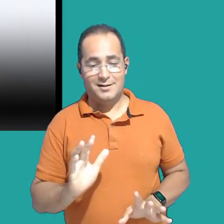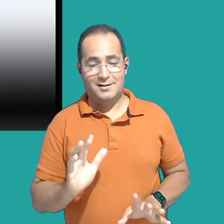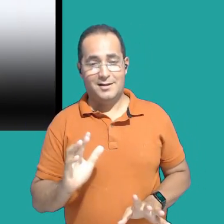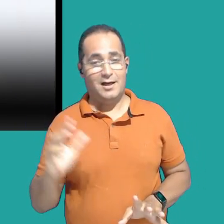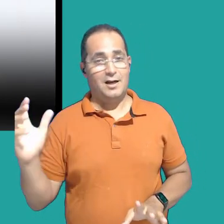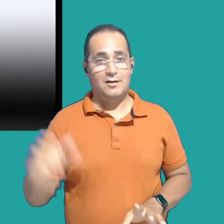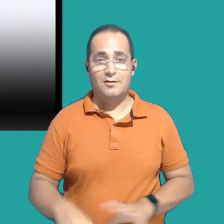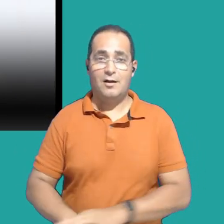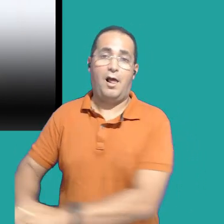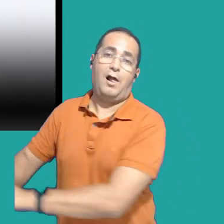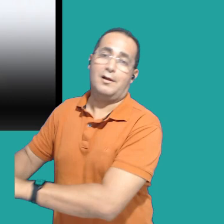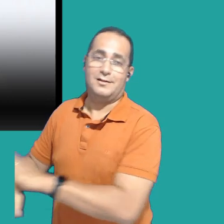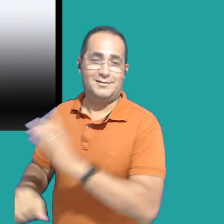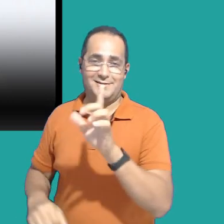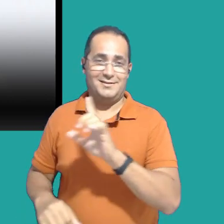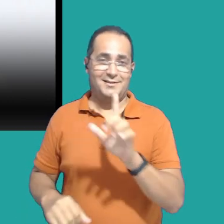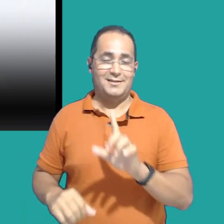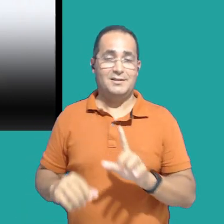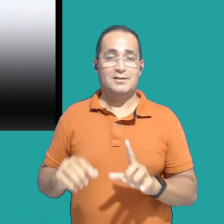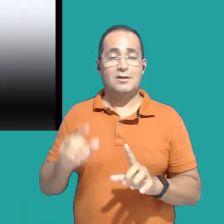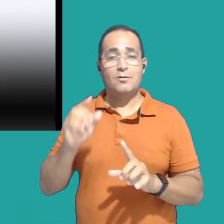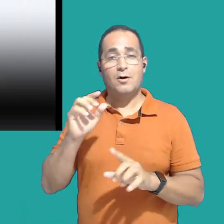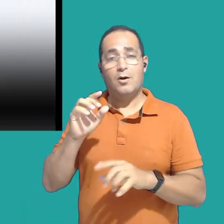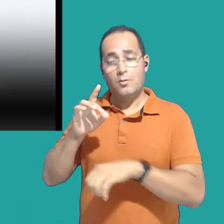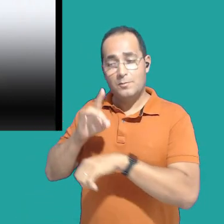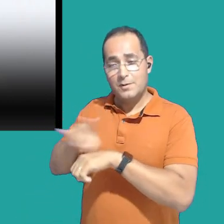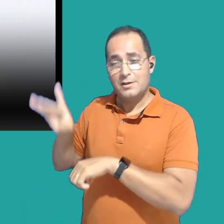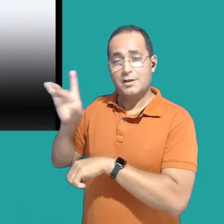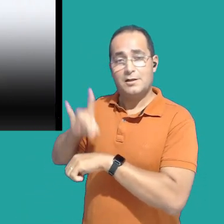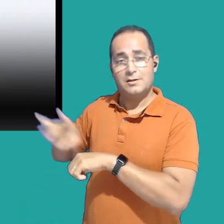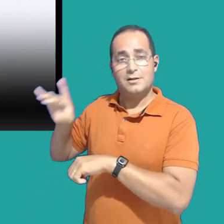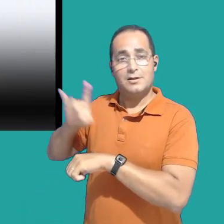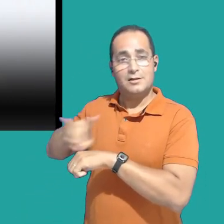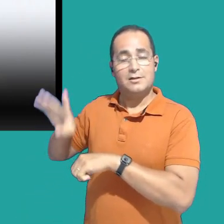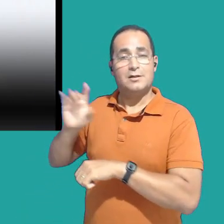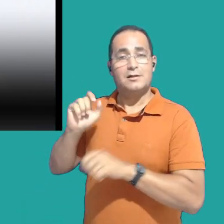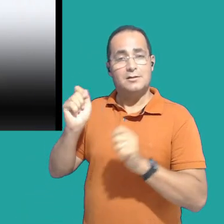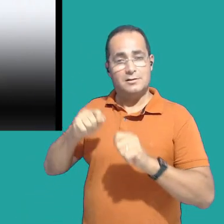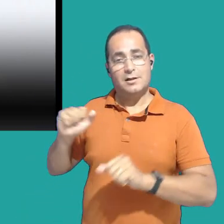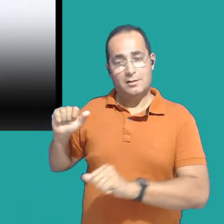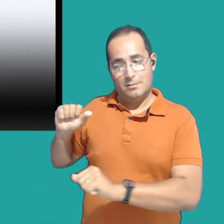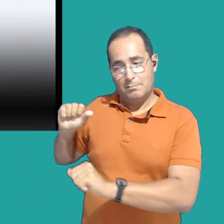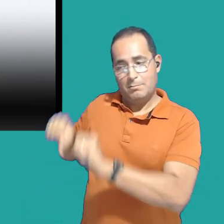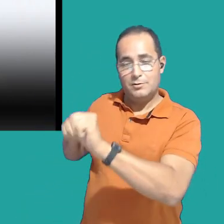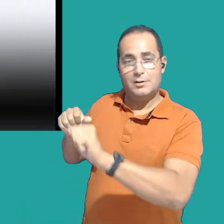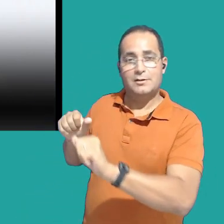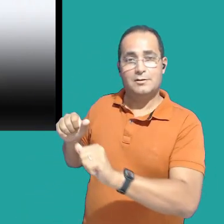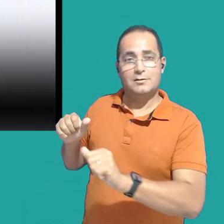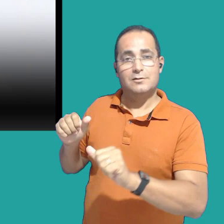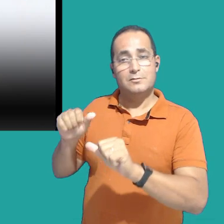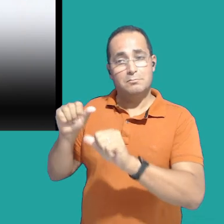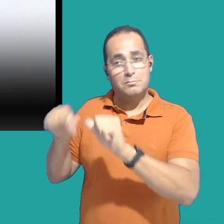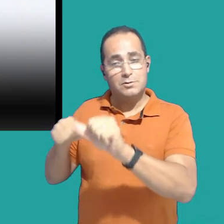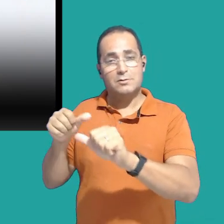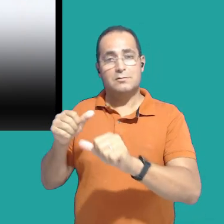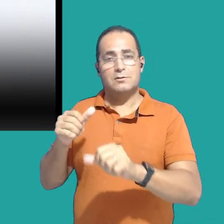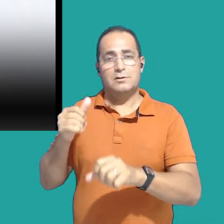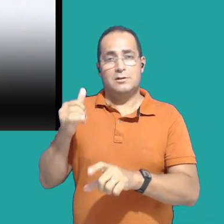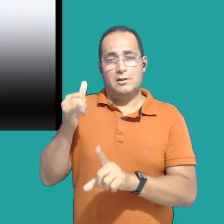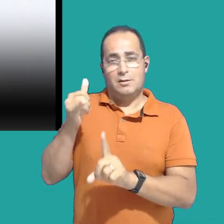Já não sai puxando, entende? Então, com pequenas atitudes, a gente também pode ir mudando essa